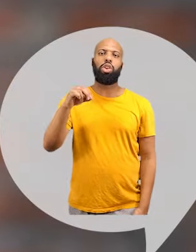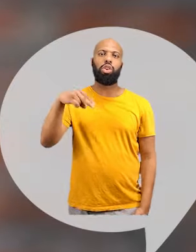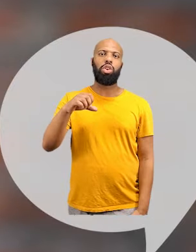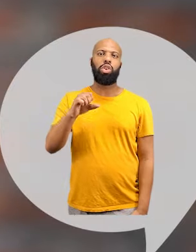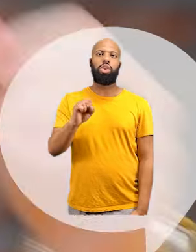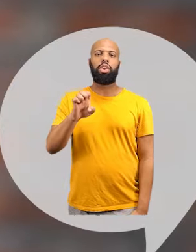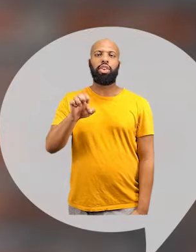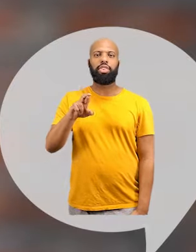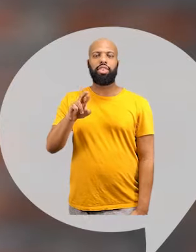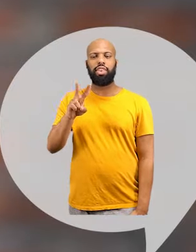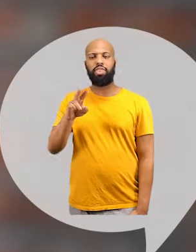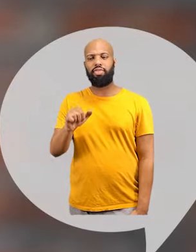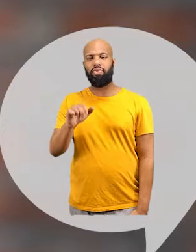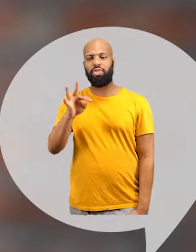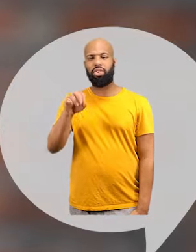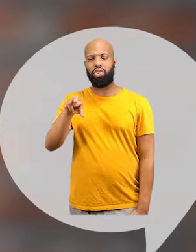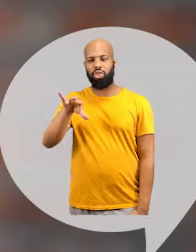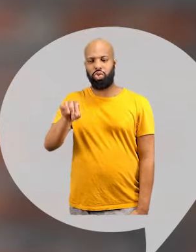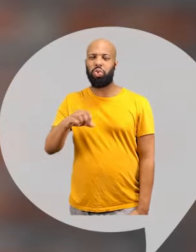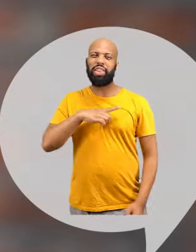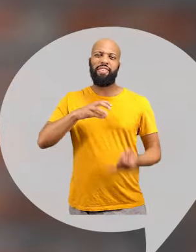cantinho de feijão e sucesso